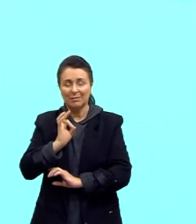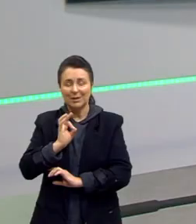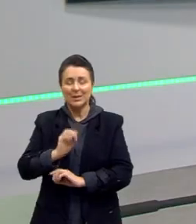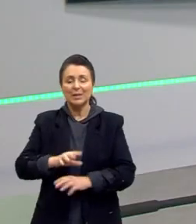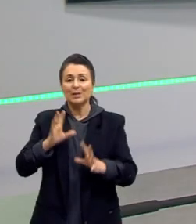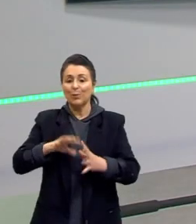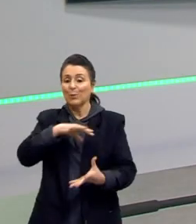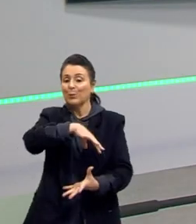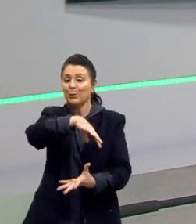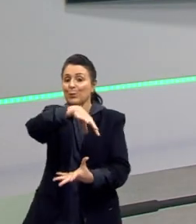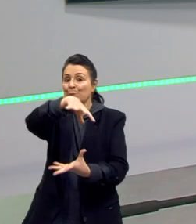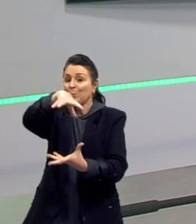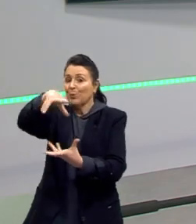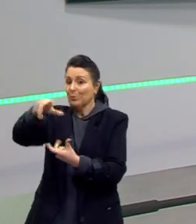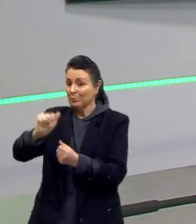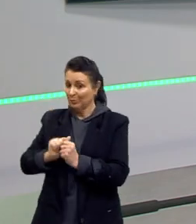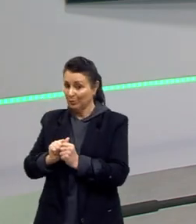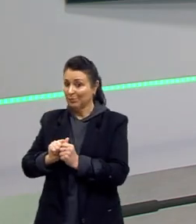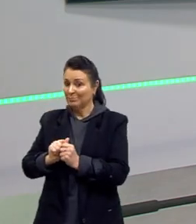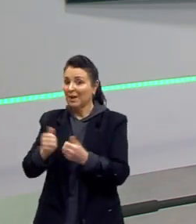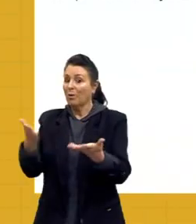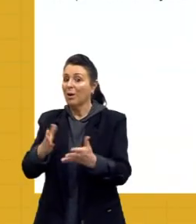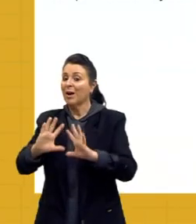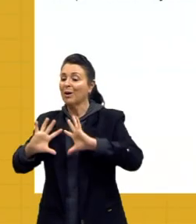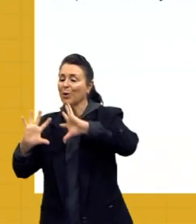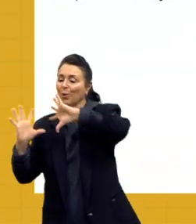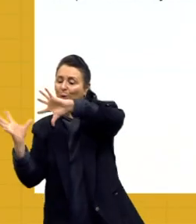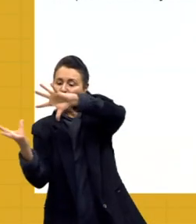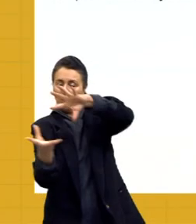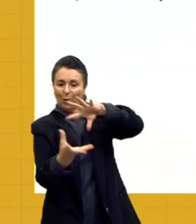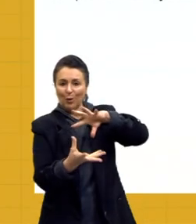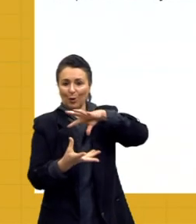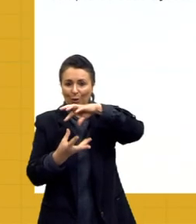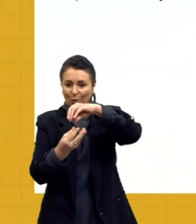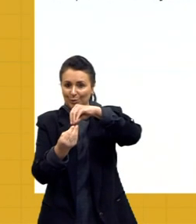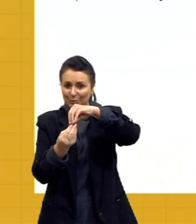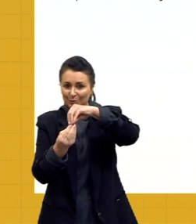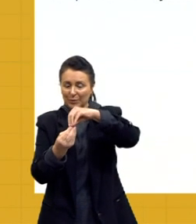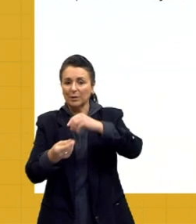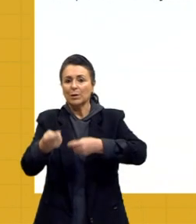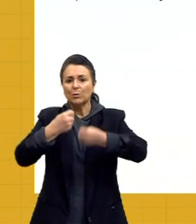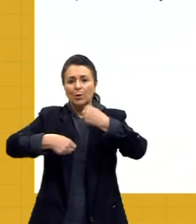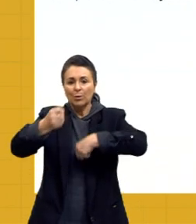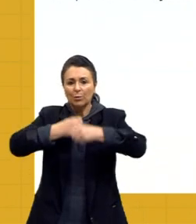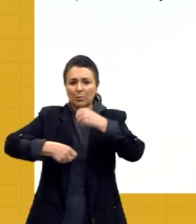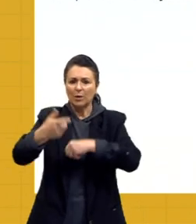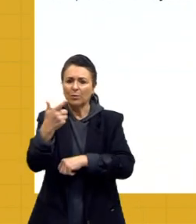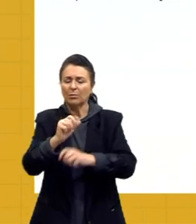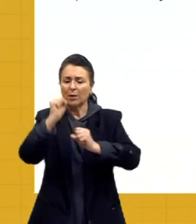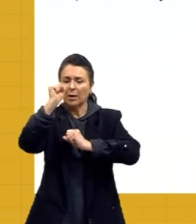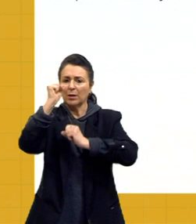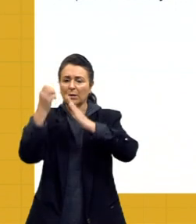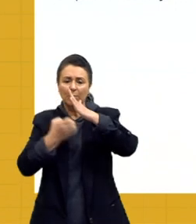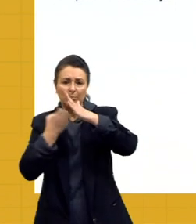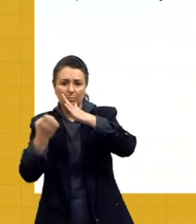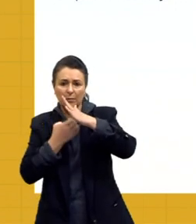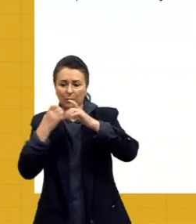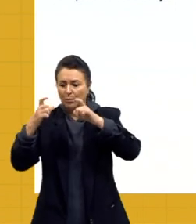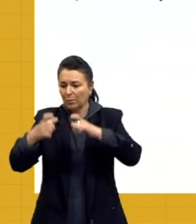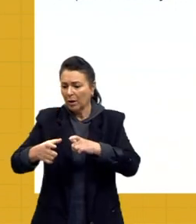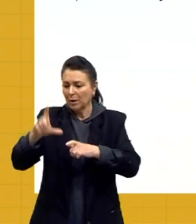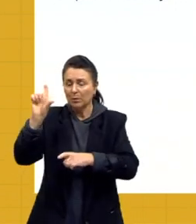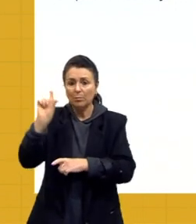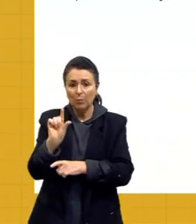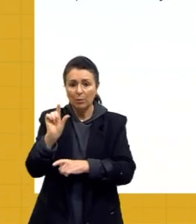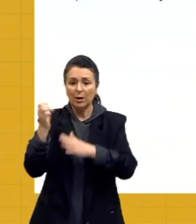mundo globalizado né isso aqui são sua economia globalizada né não tem empresas locais por exemplo neto tem